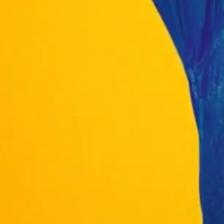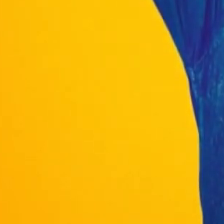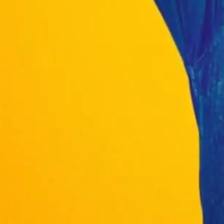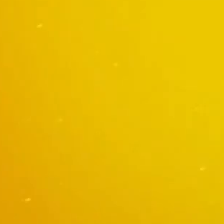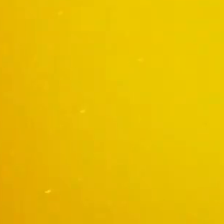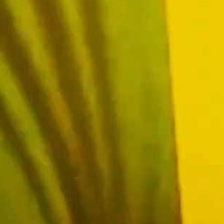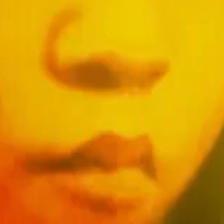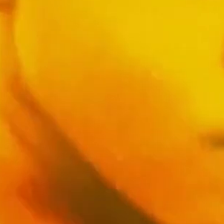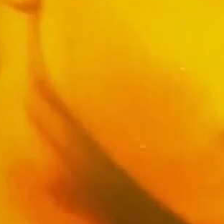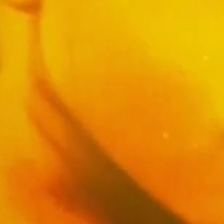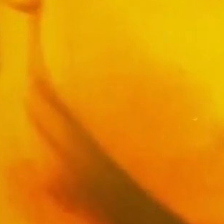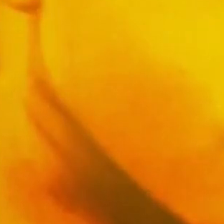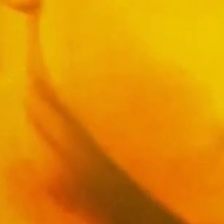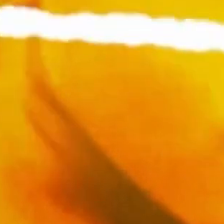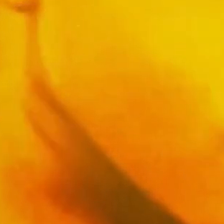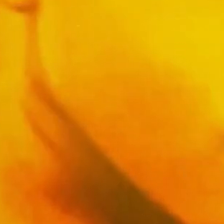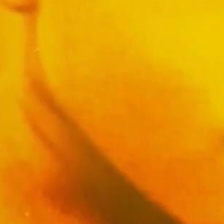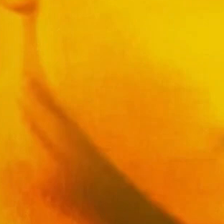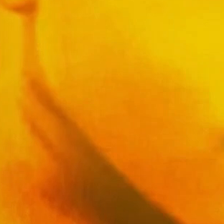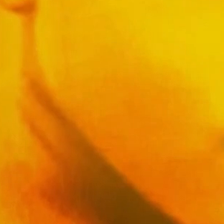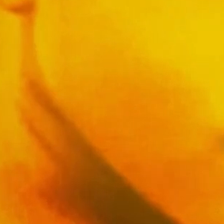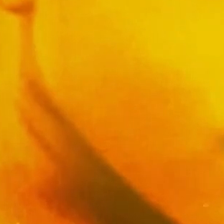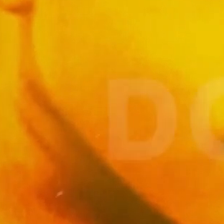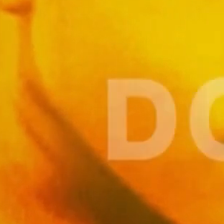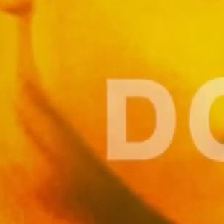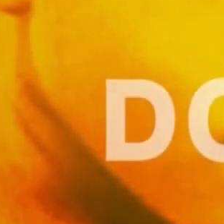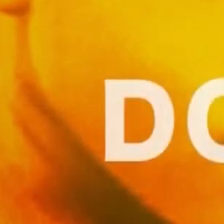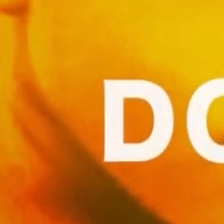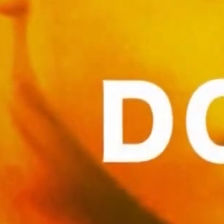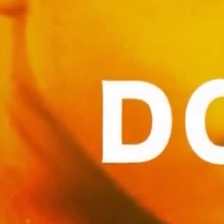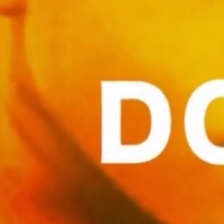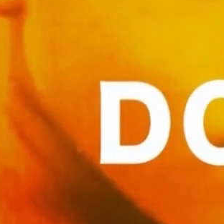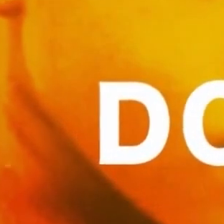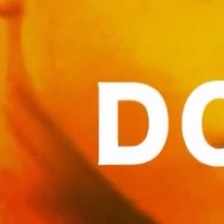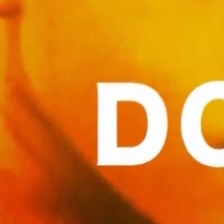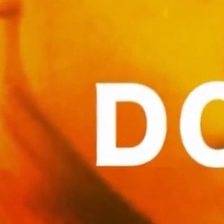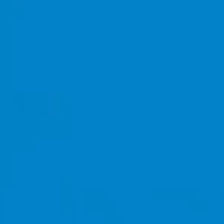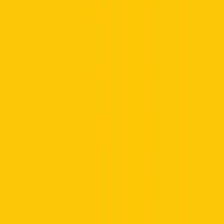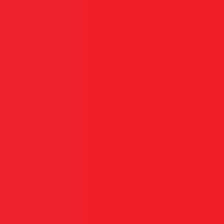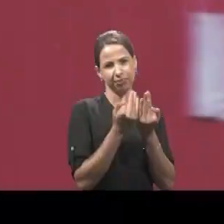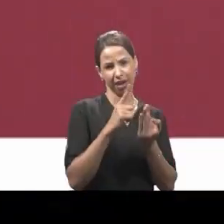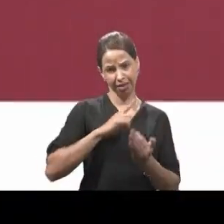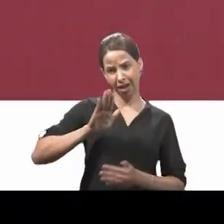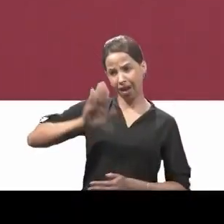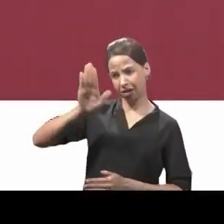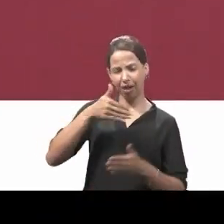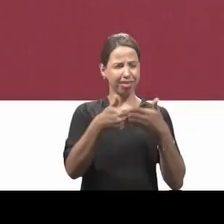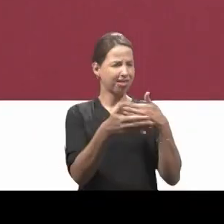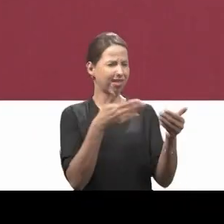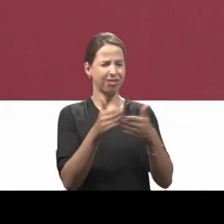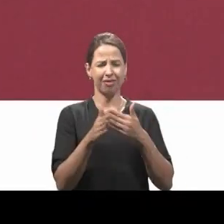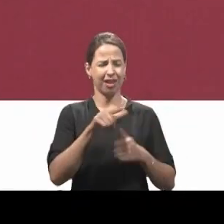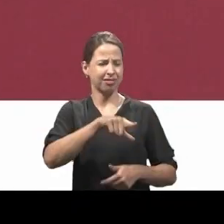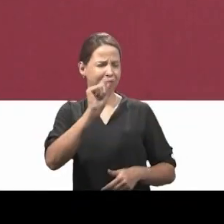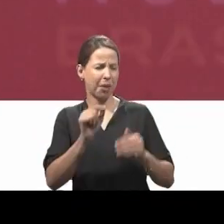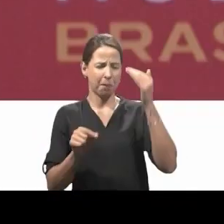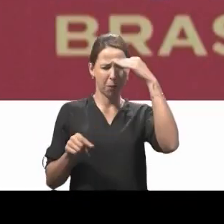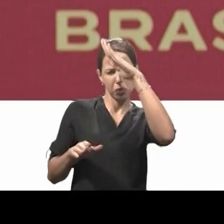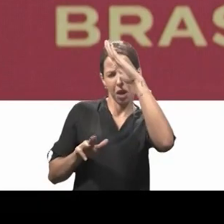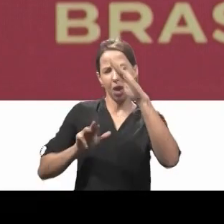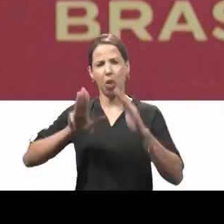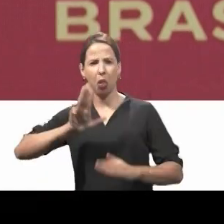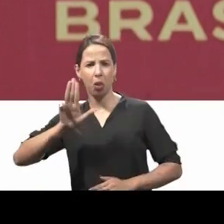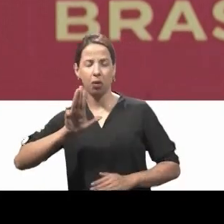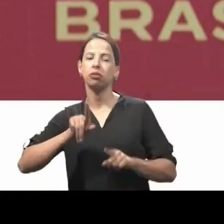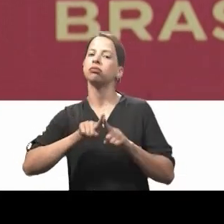Otto. Governo Bolsonaro. Tirou 2 milhões de famílias do Bolsa Família na Bahia. Tem candidato que diz que tanto